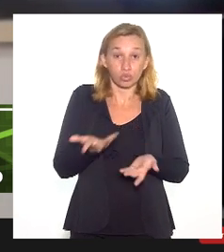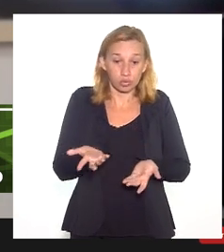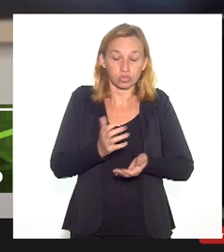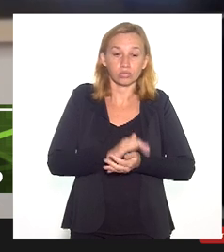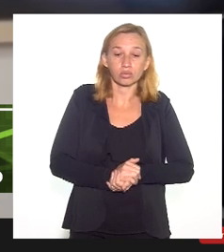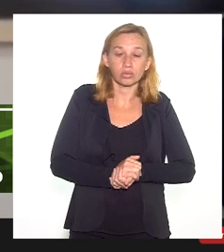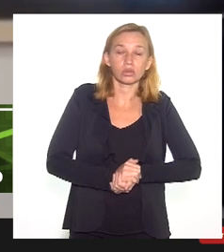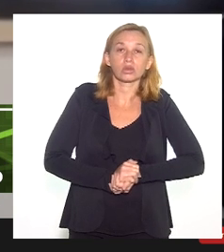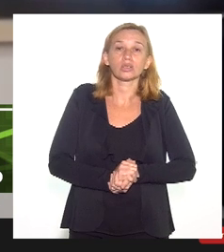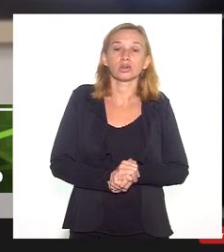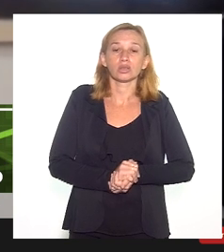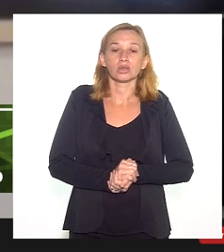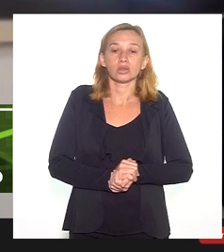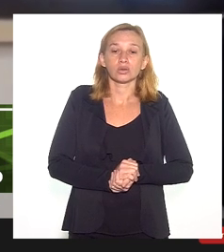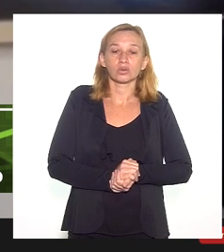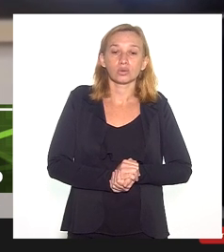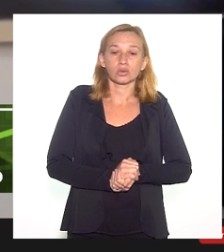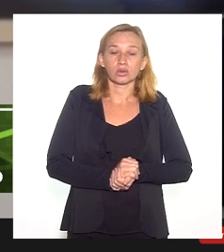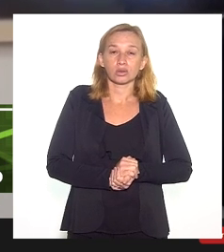educacional